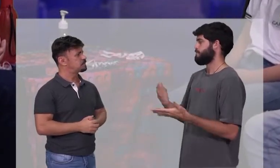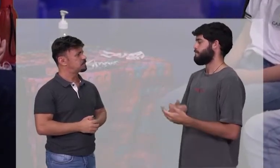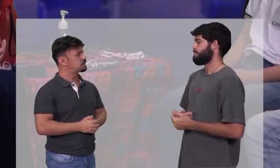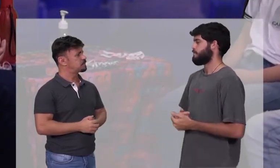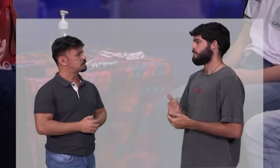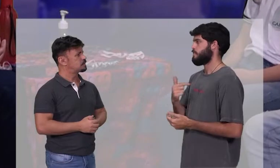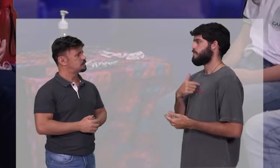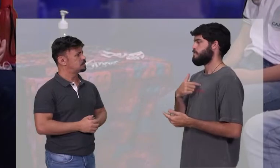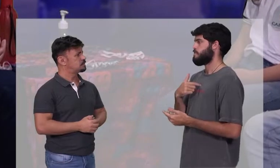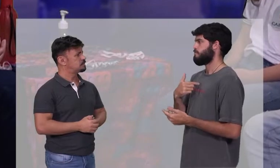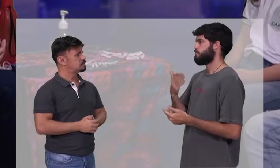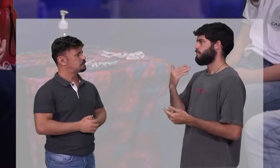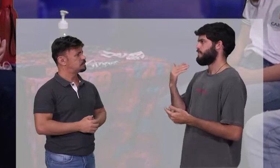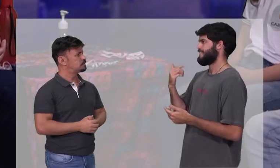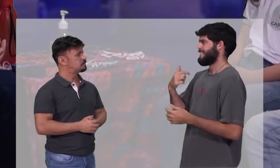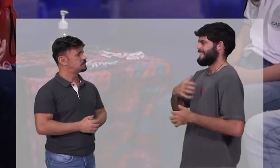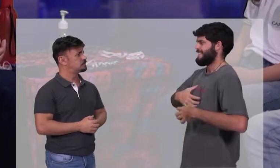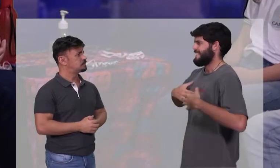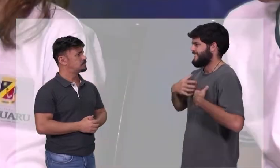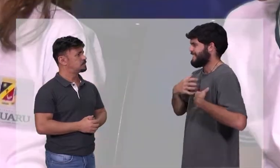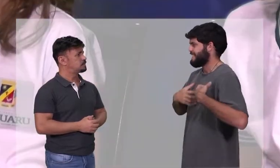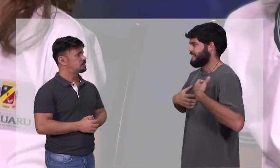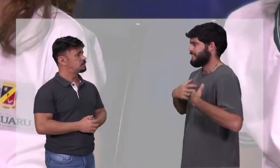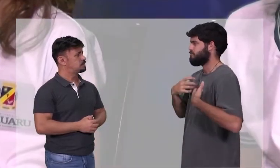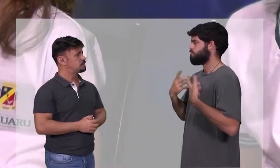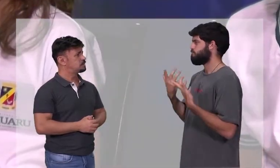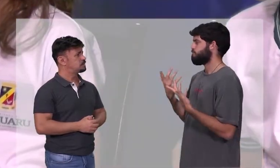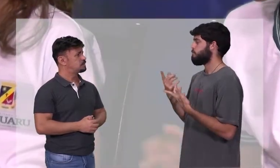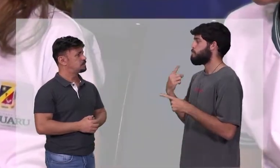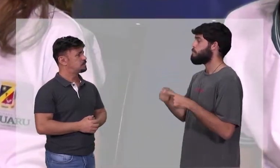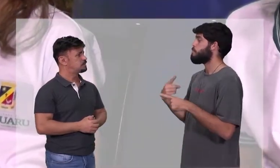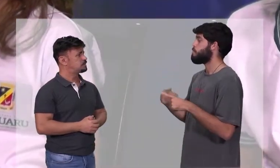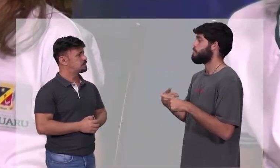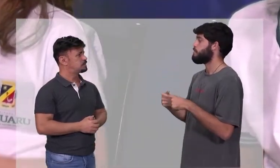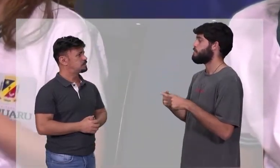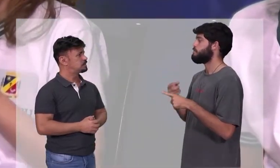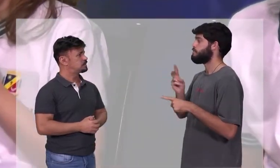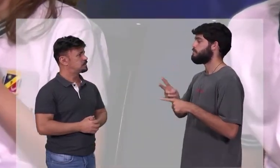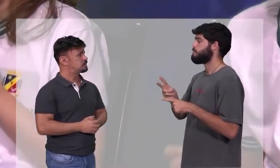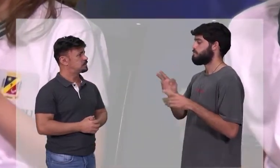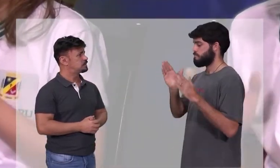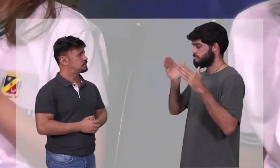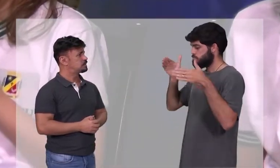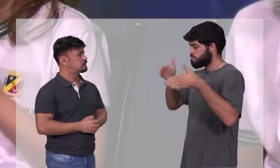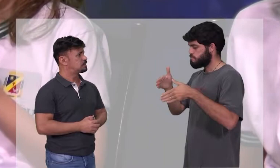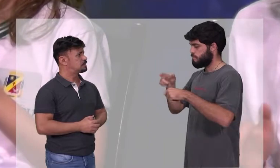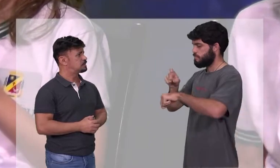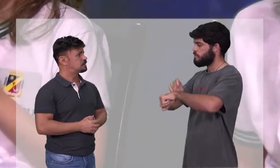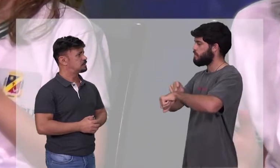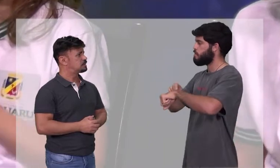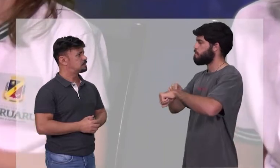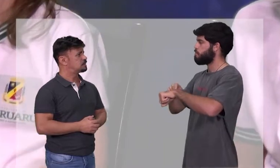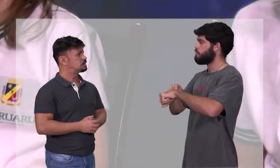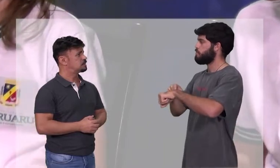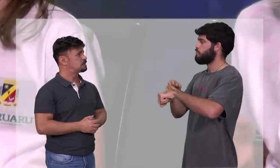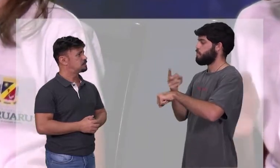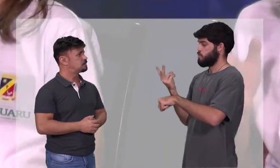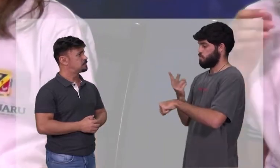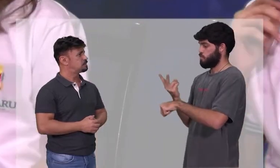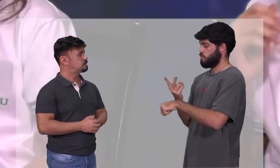É. Eu recentemente estava num estresse muito grande, só que era porque eu estava só focando meu tempo em uma coisa